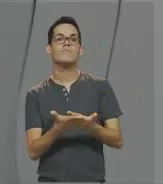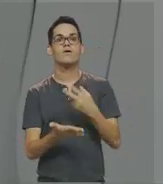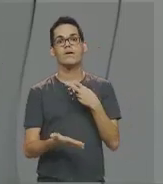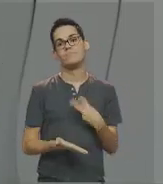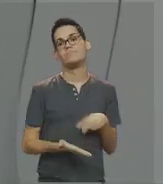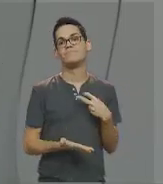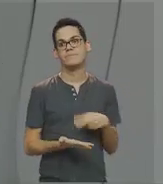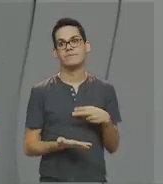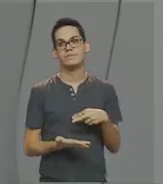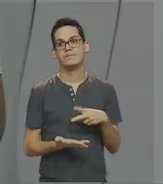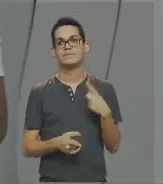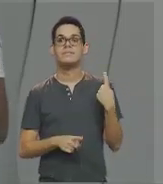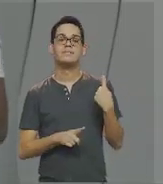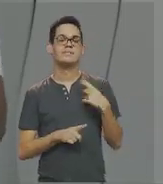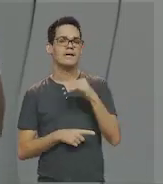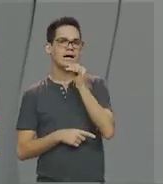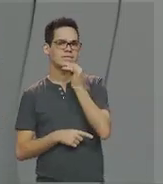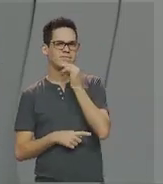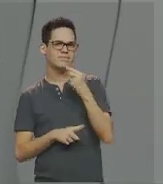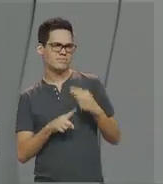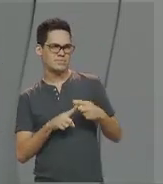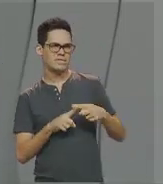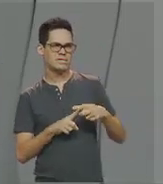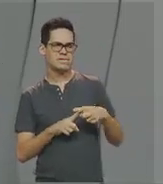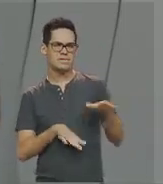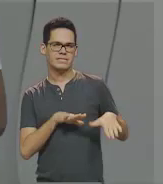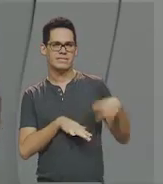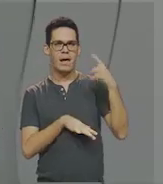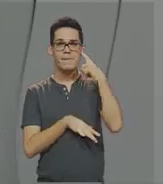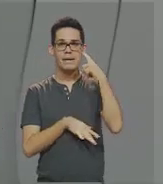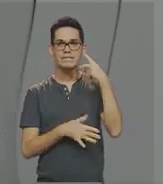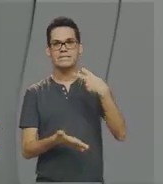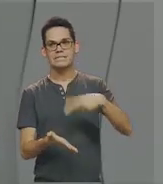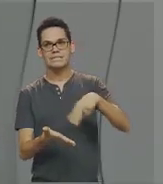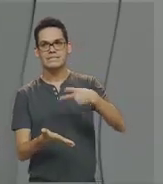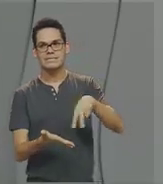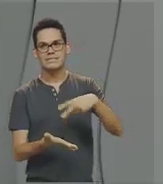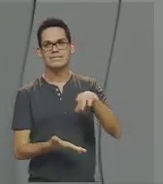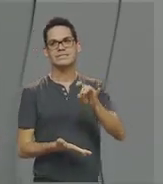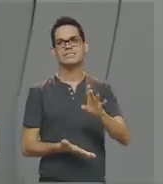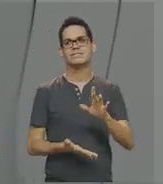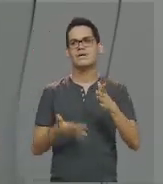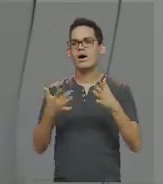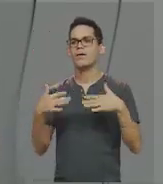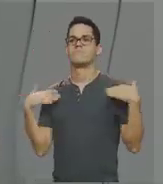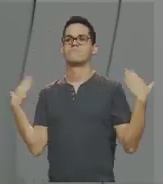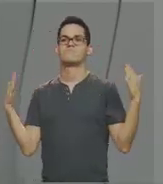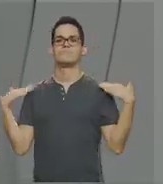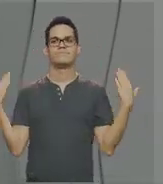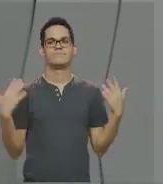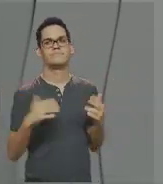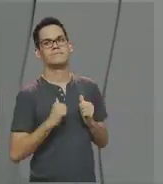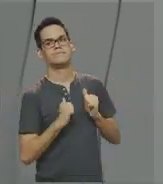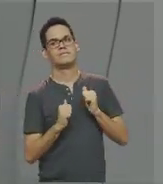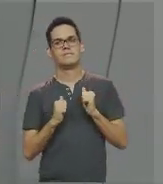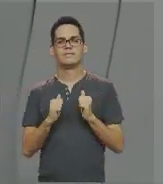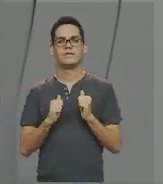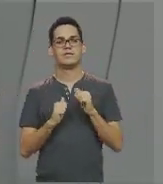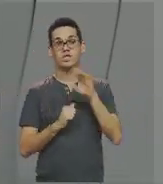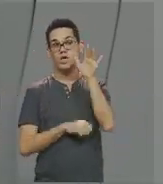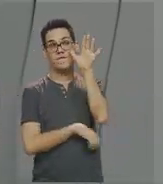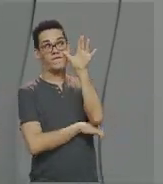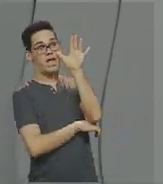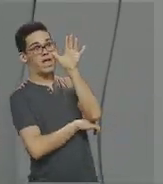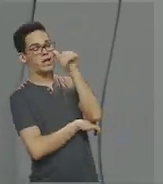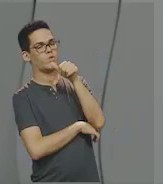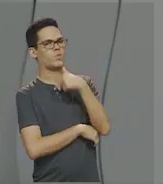das vezes também a gente acha que a dança deve estar somente no lugar do entretenimento, do lazer. Eu só aprecio, né?